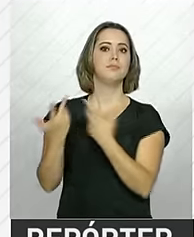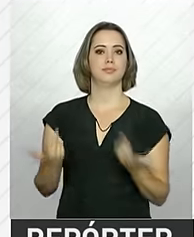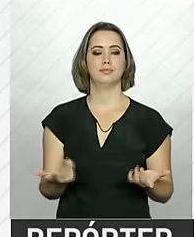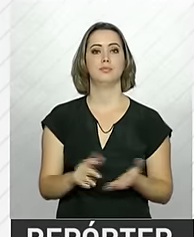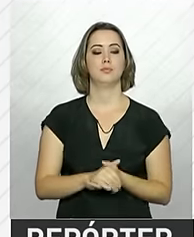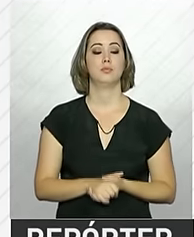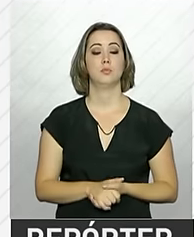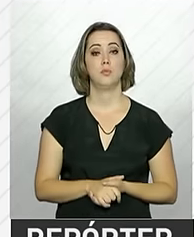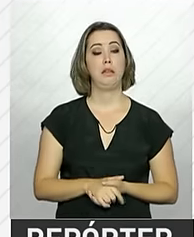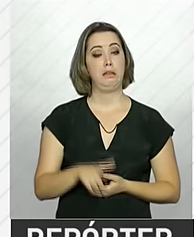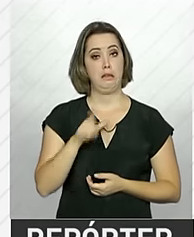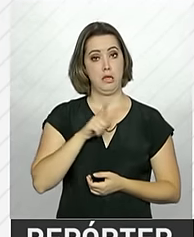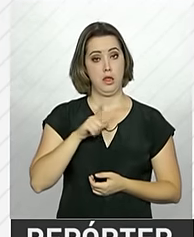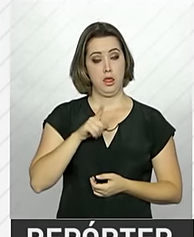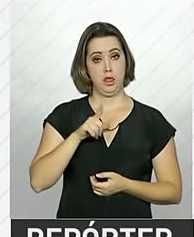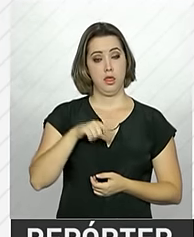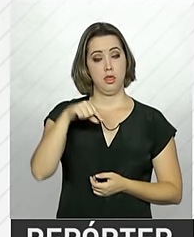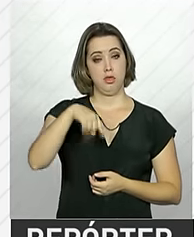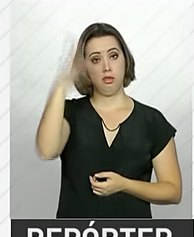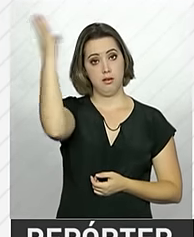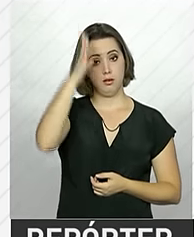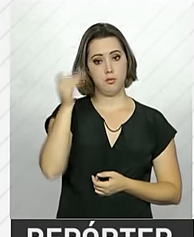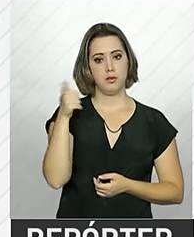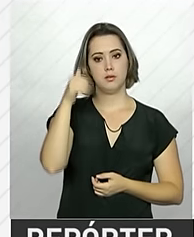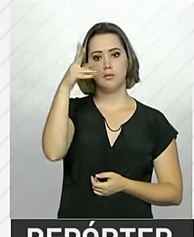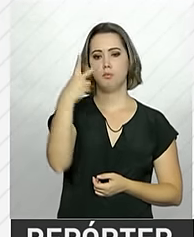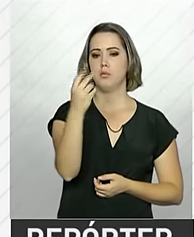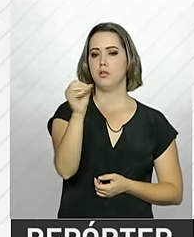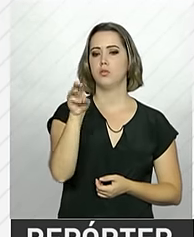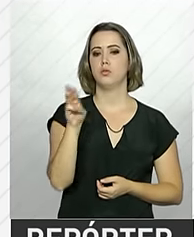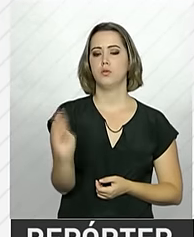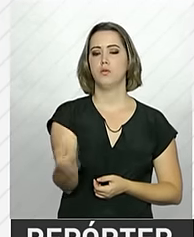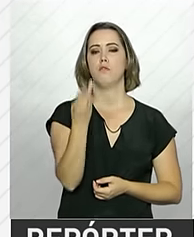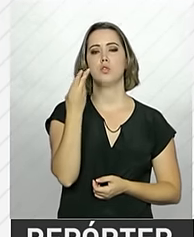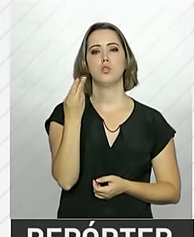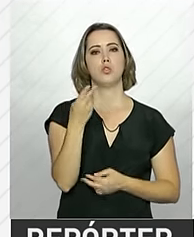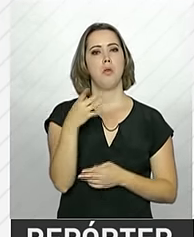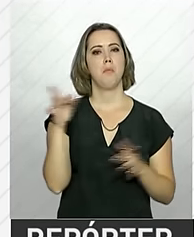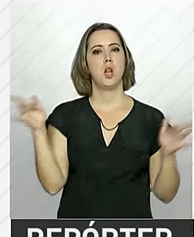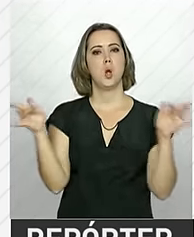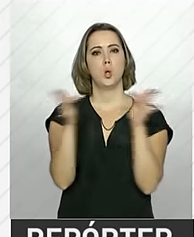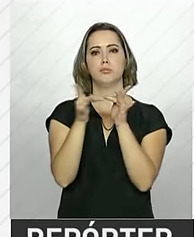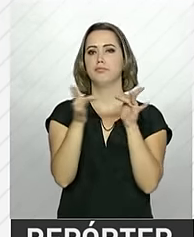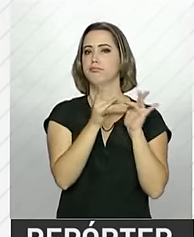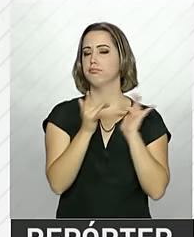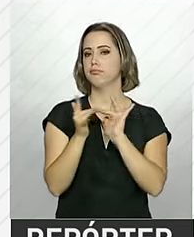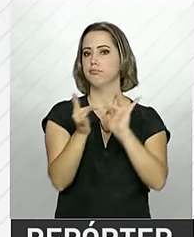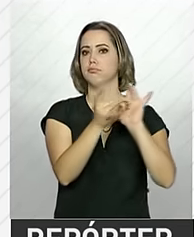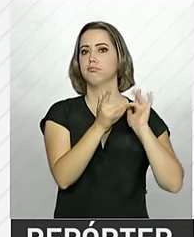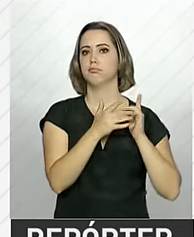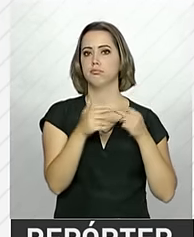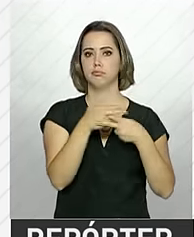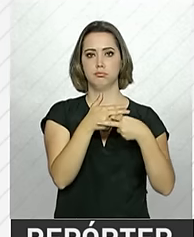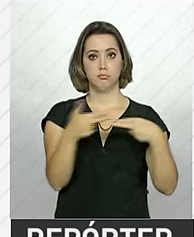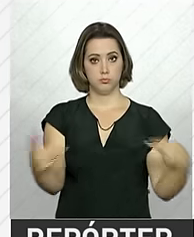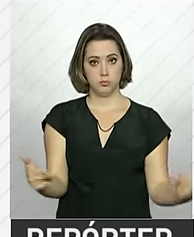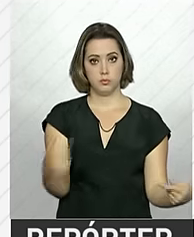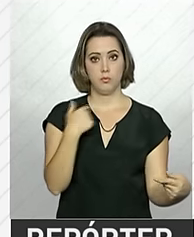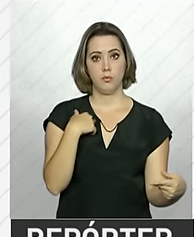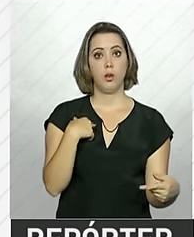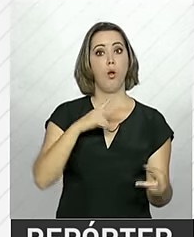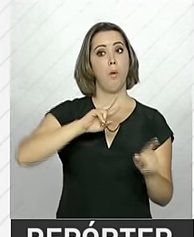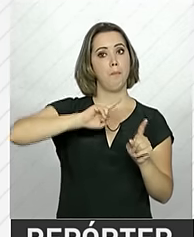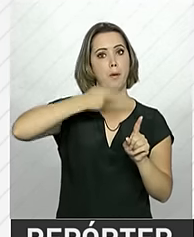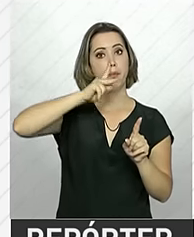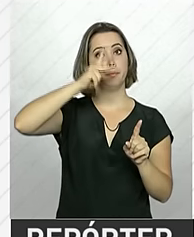há no Brasil cerca de 20 milhões de conexões máquina máquina a previsão é que o número salte para 42